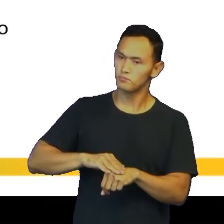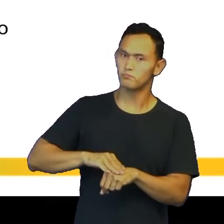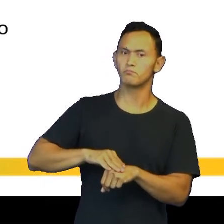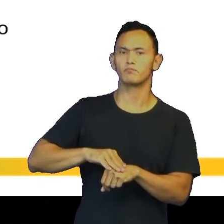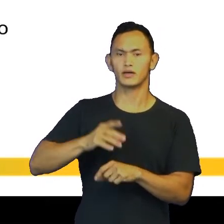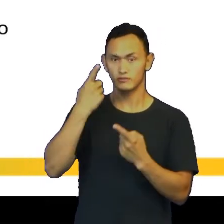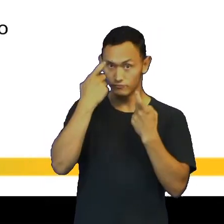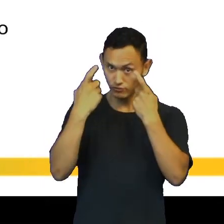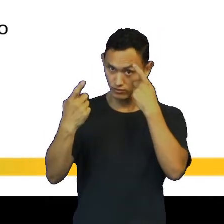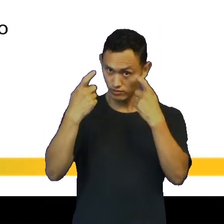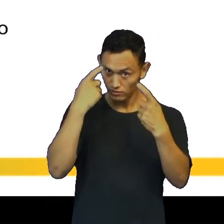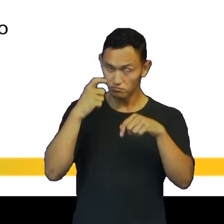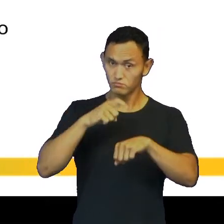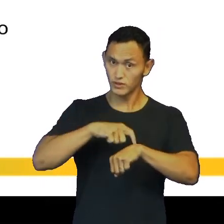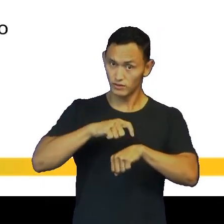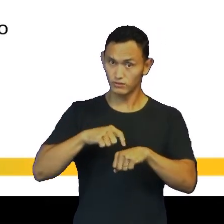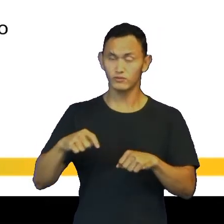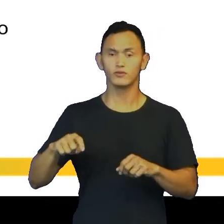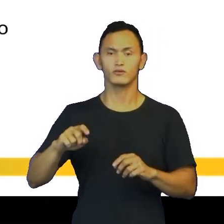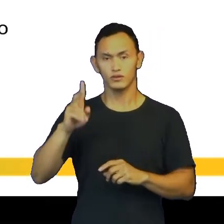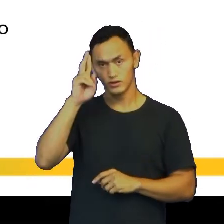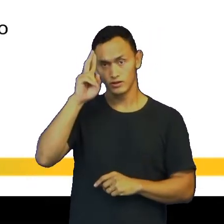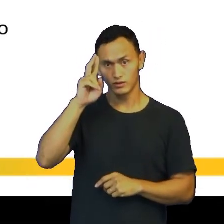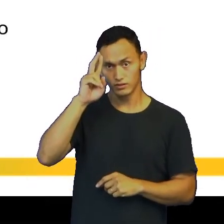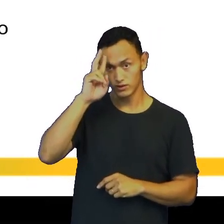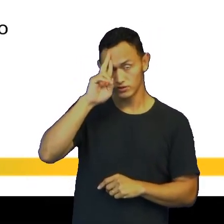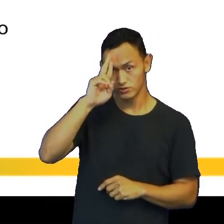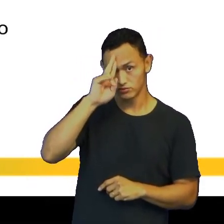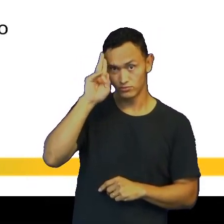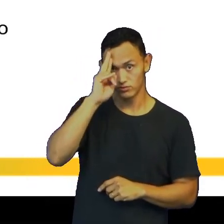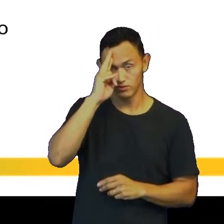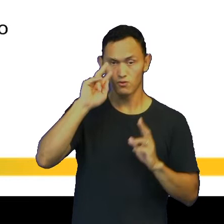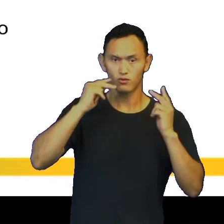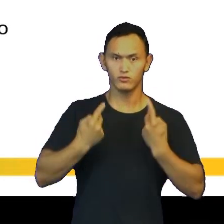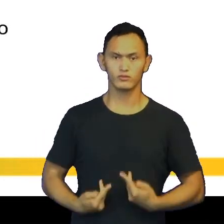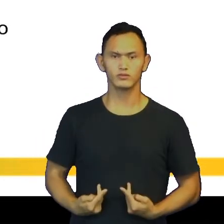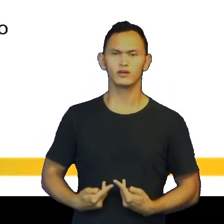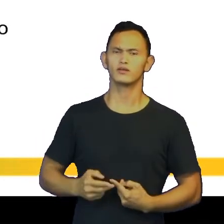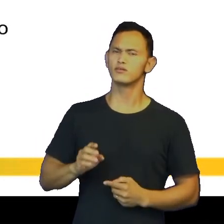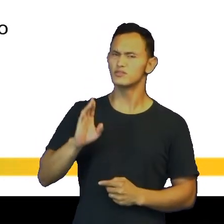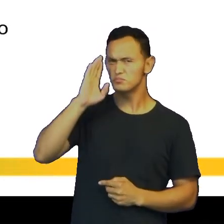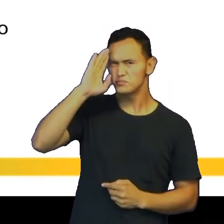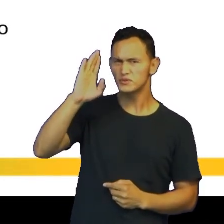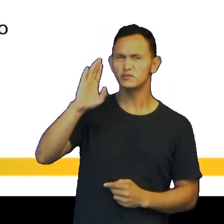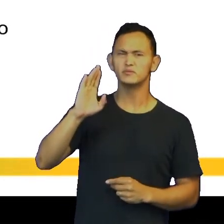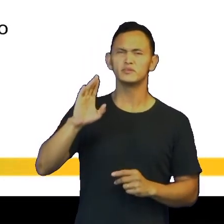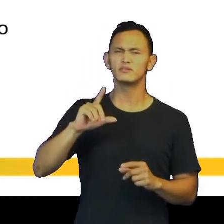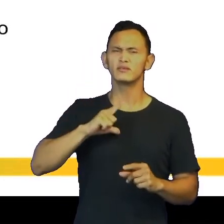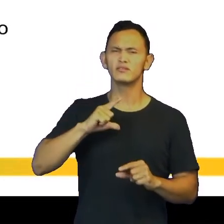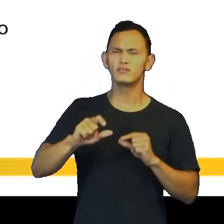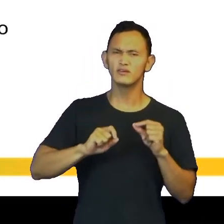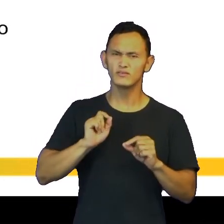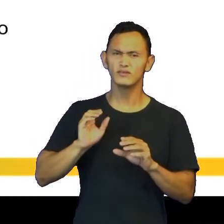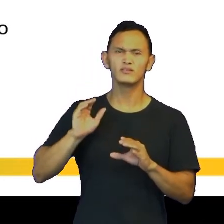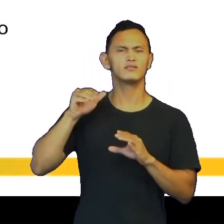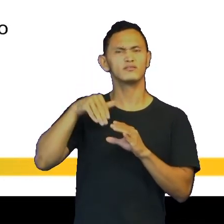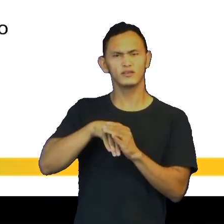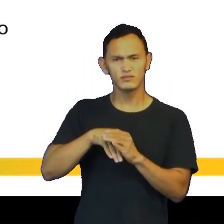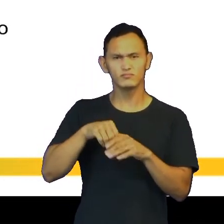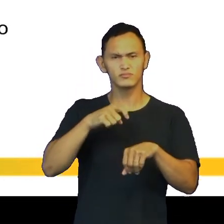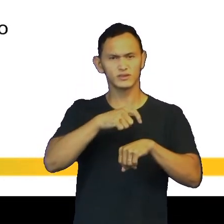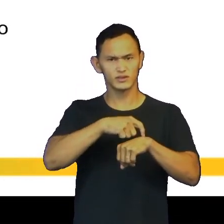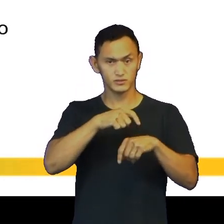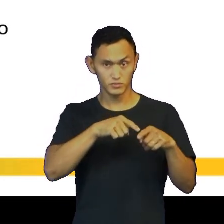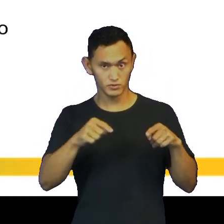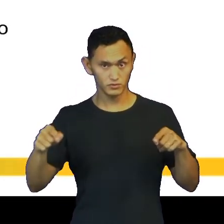períodos da história humana entre os principais fatores que estiveram na origem dos conflitos ocorridos durante a primeira metade do